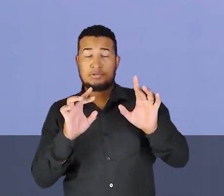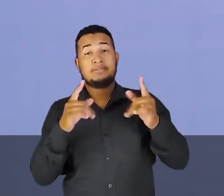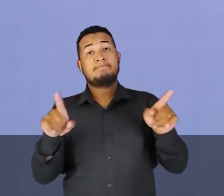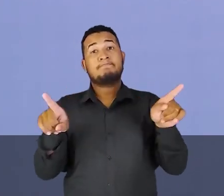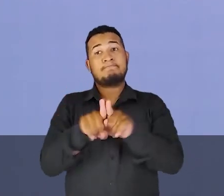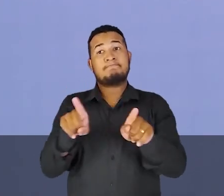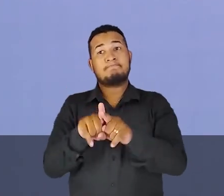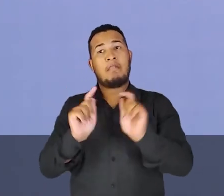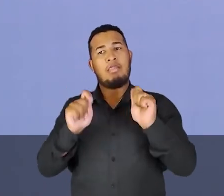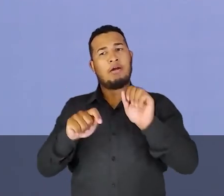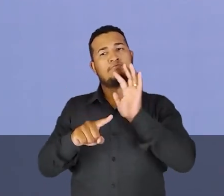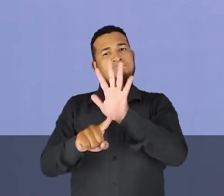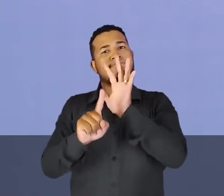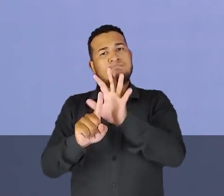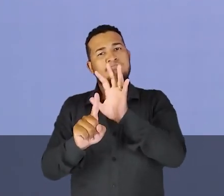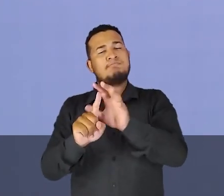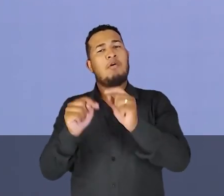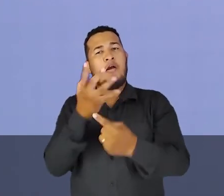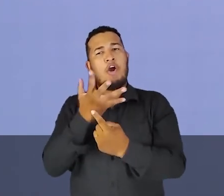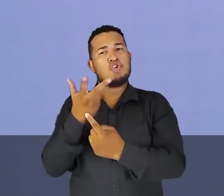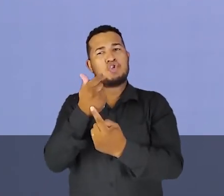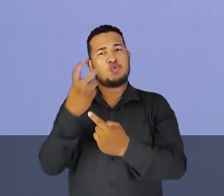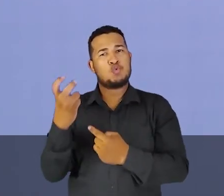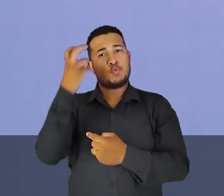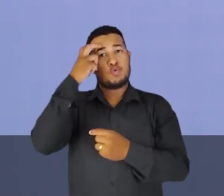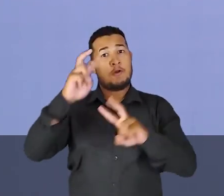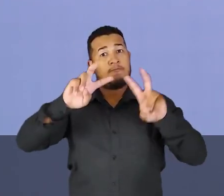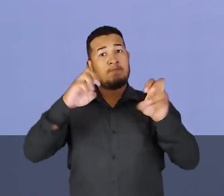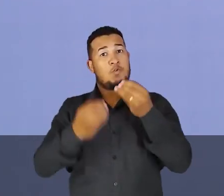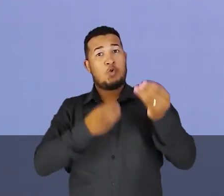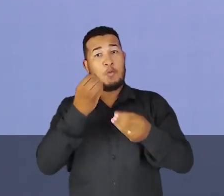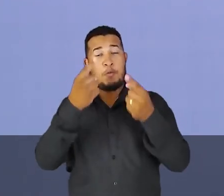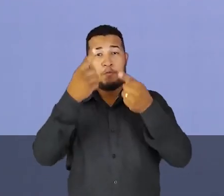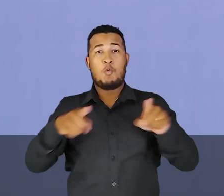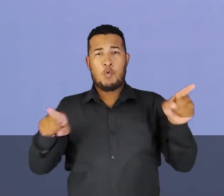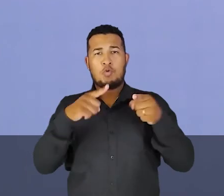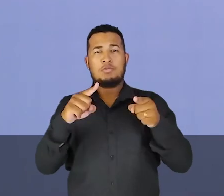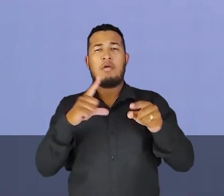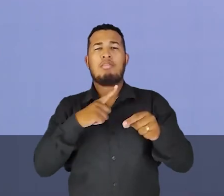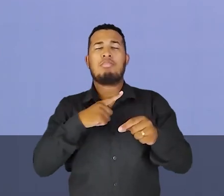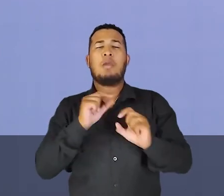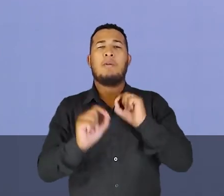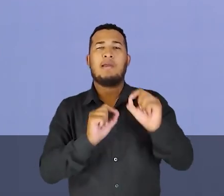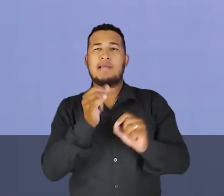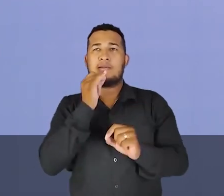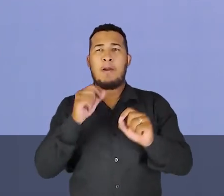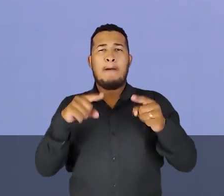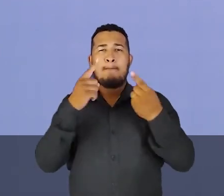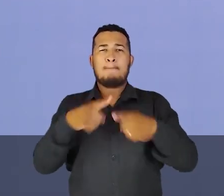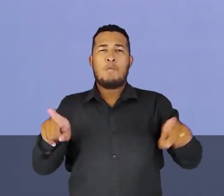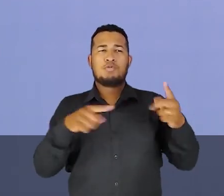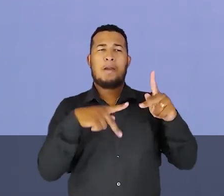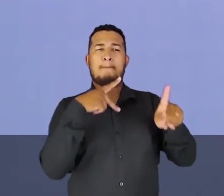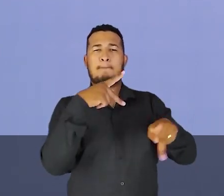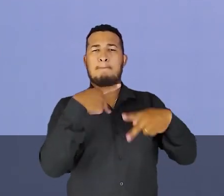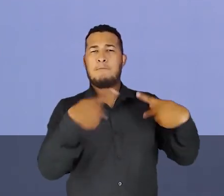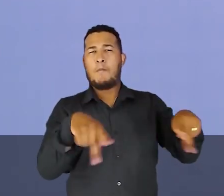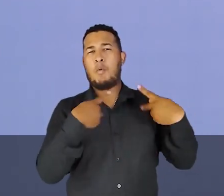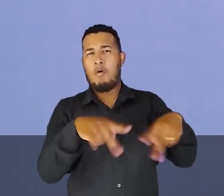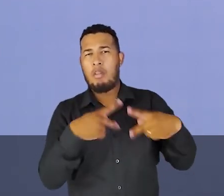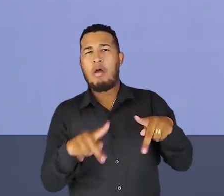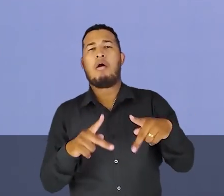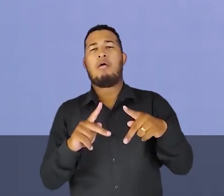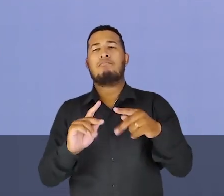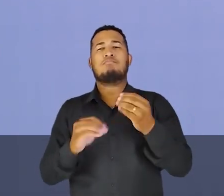as implicações artísticas e culturais do processo da música. Desde as músicas populares, da cultura popular, à